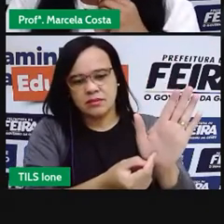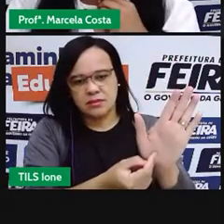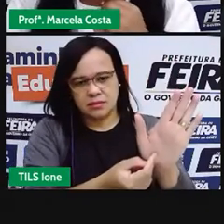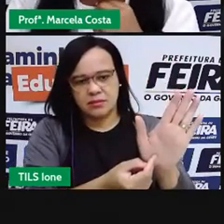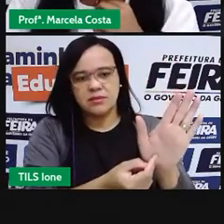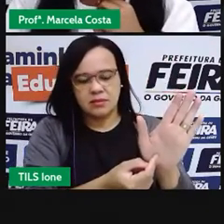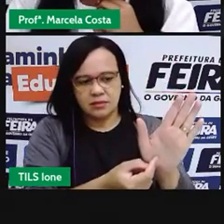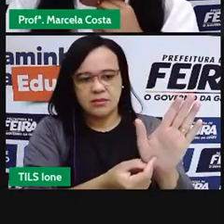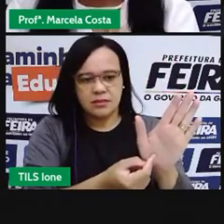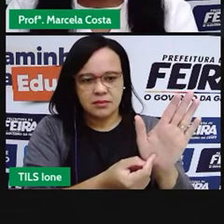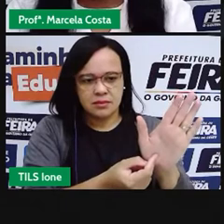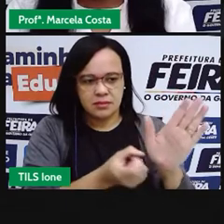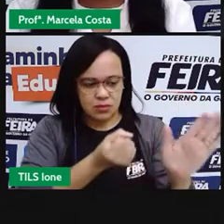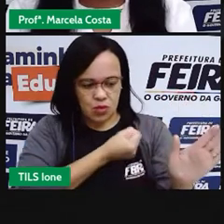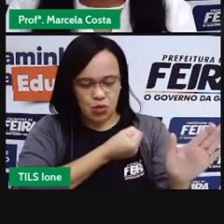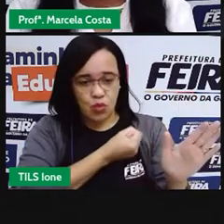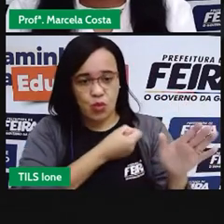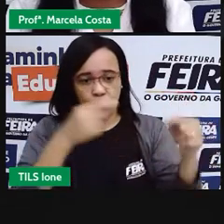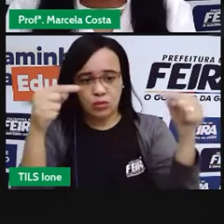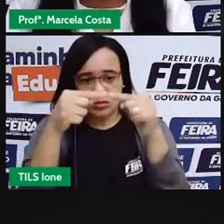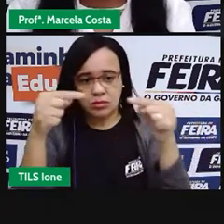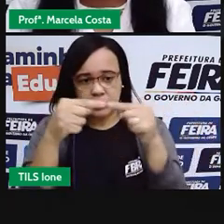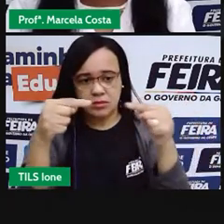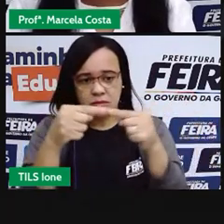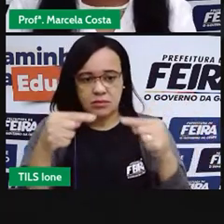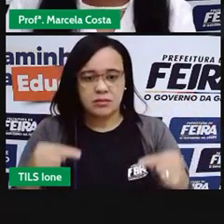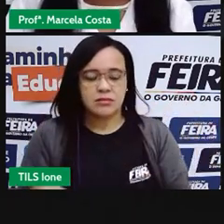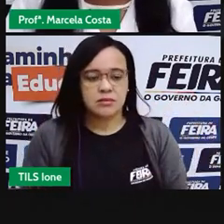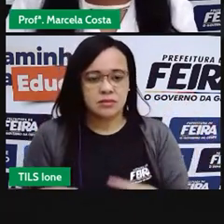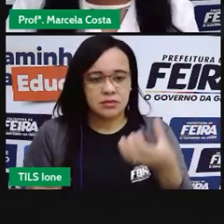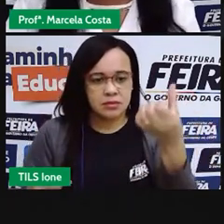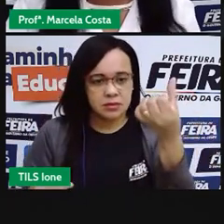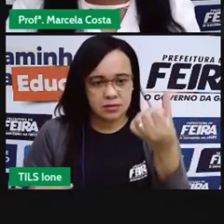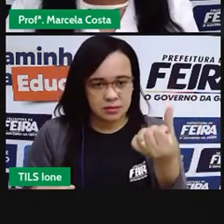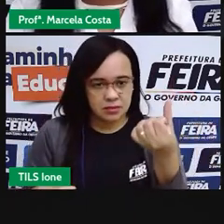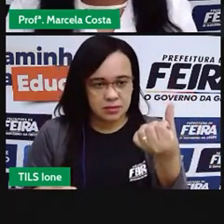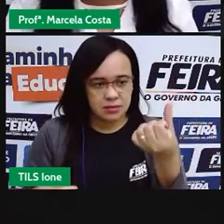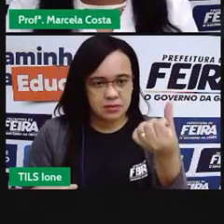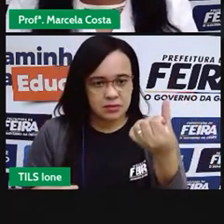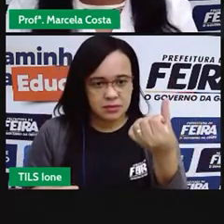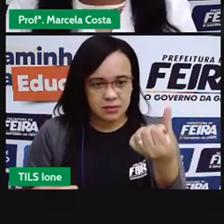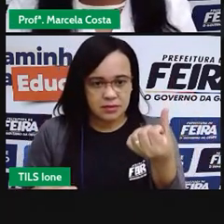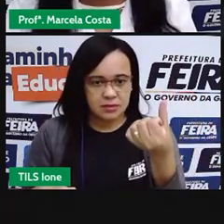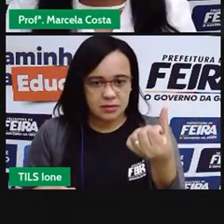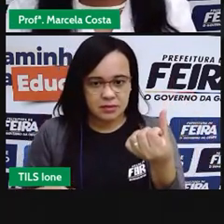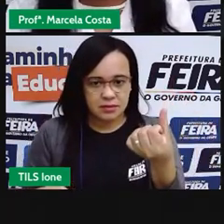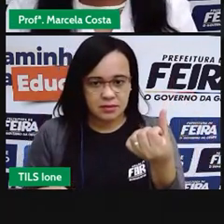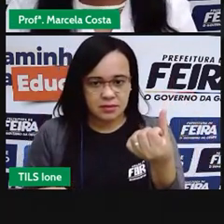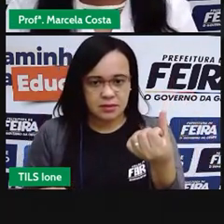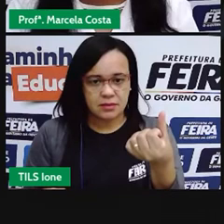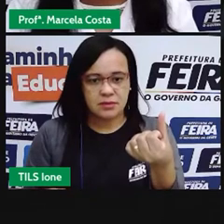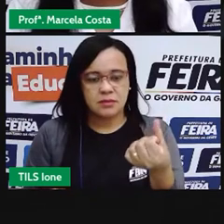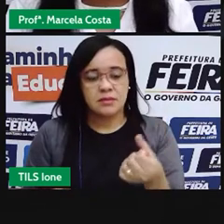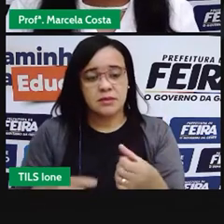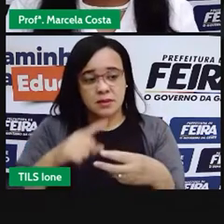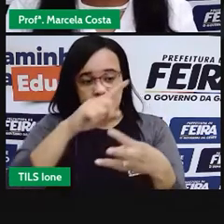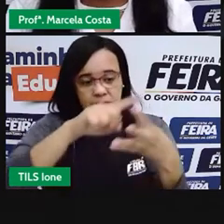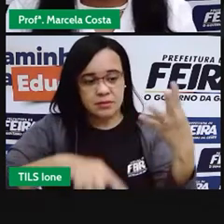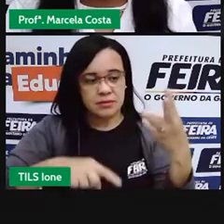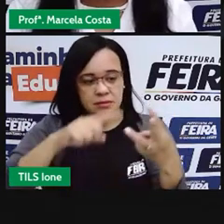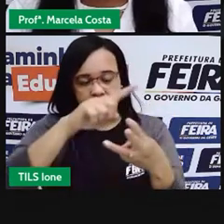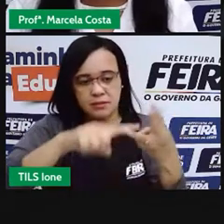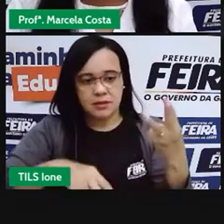desse valor em reais, dessas notas. Vejam aqui que essas três notas